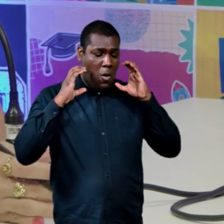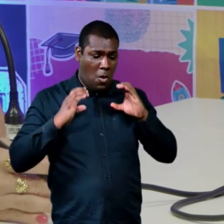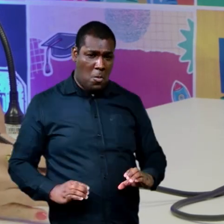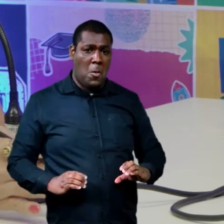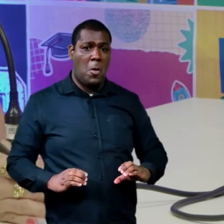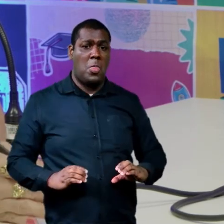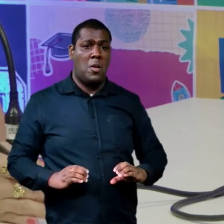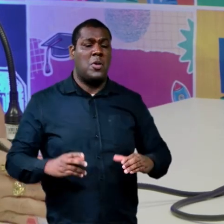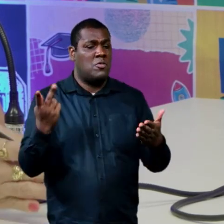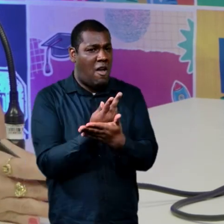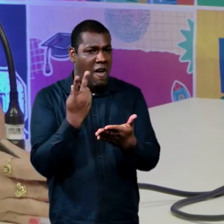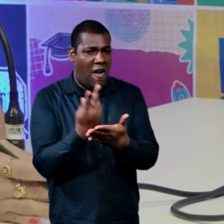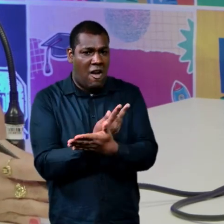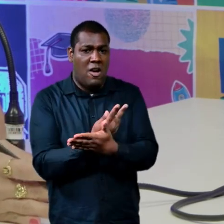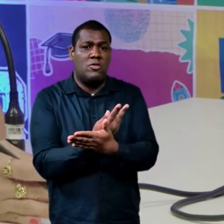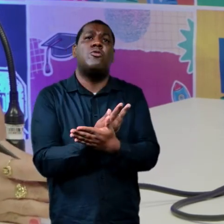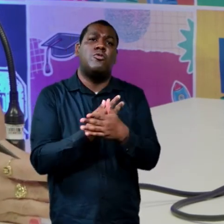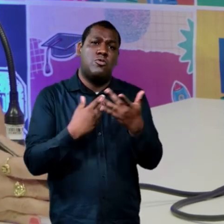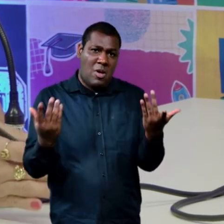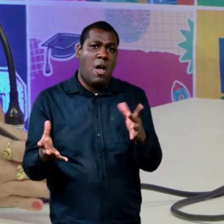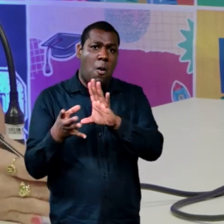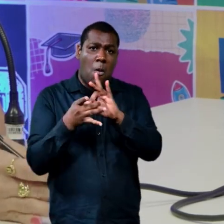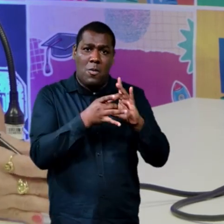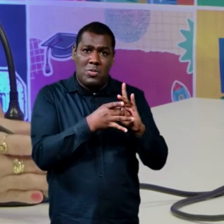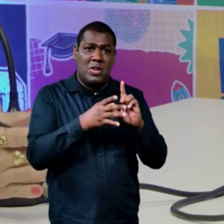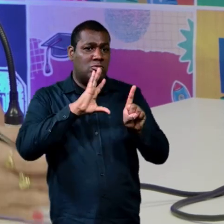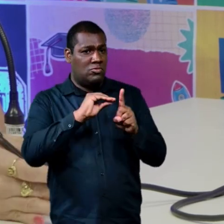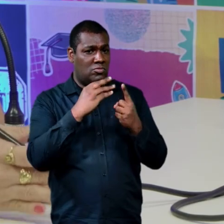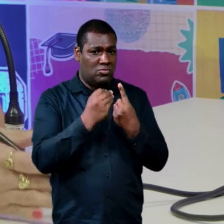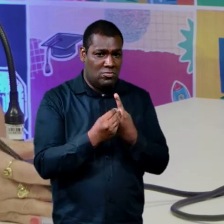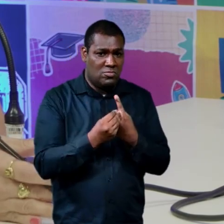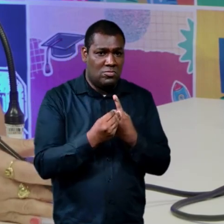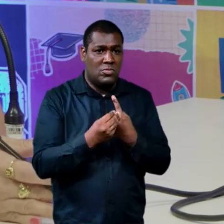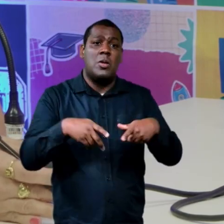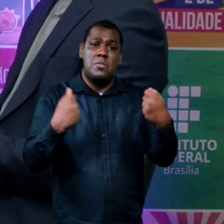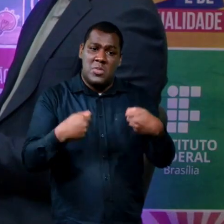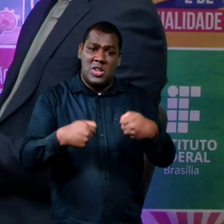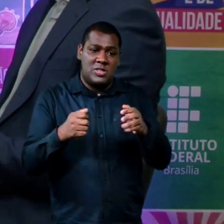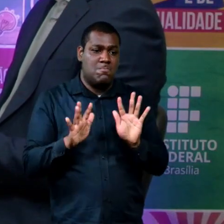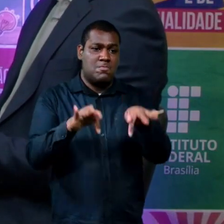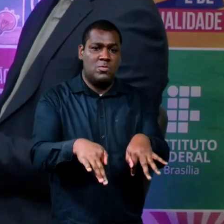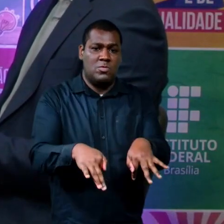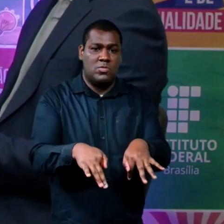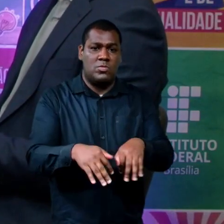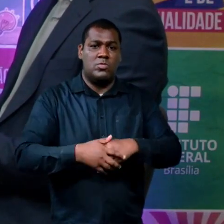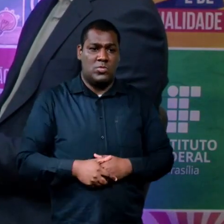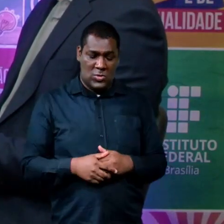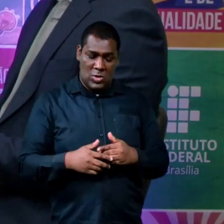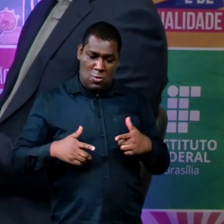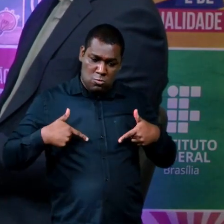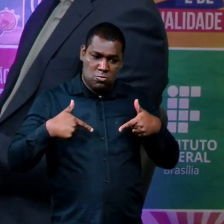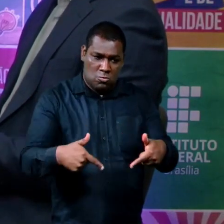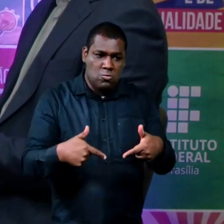tá, inadequada, de conotação sexual, ela deve ser combatida, certo? E é esse o termo, né?